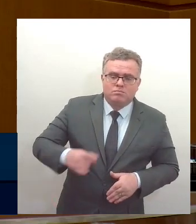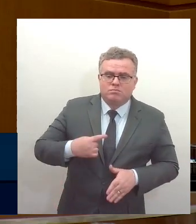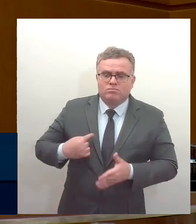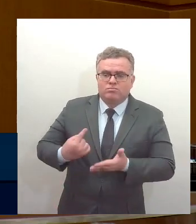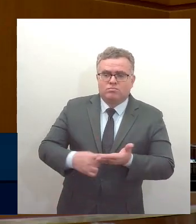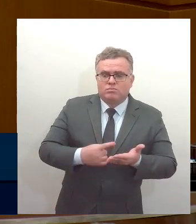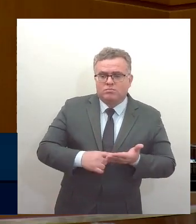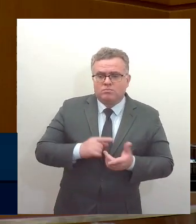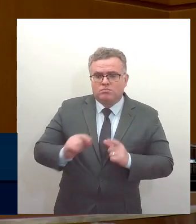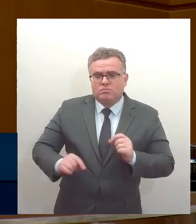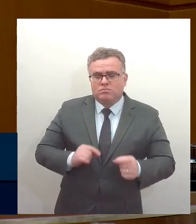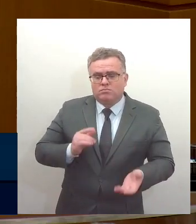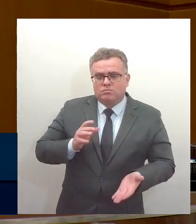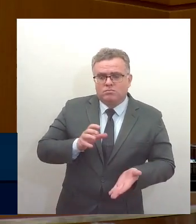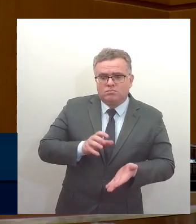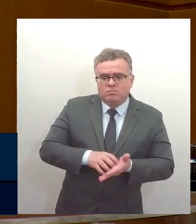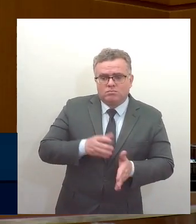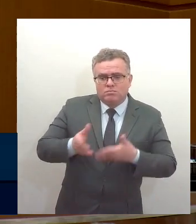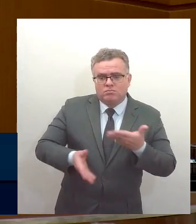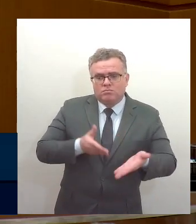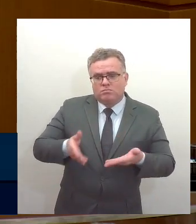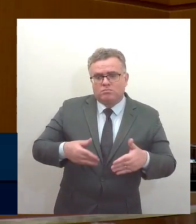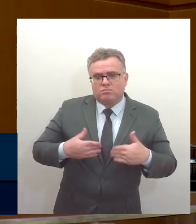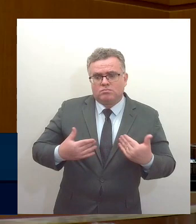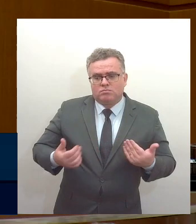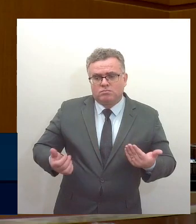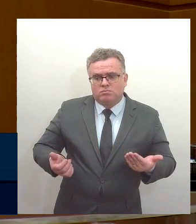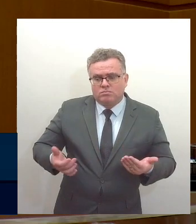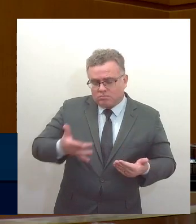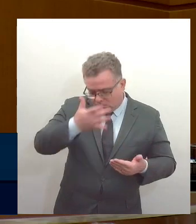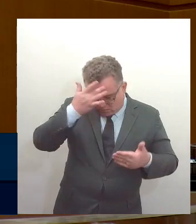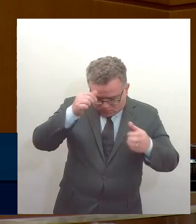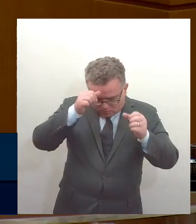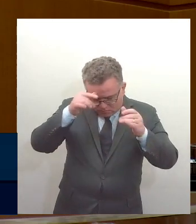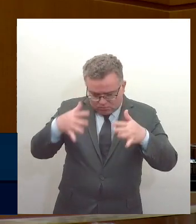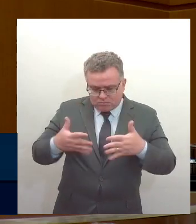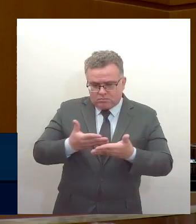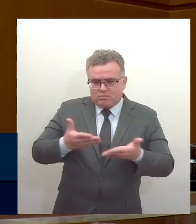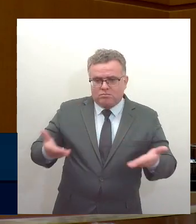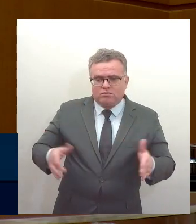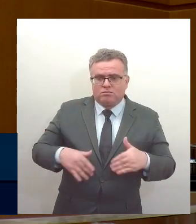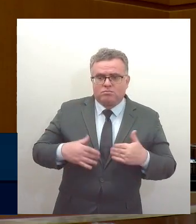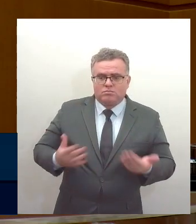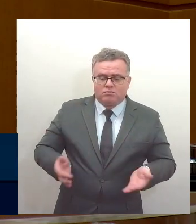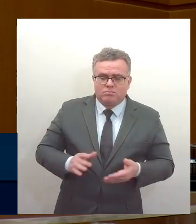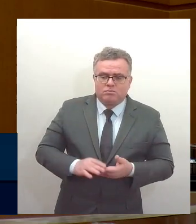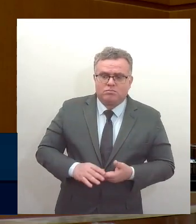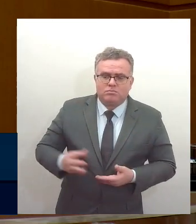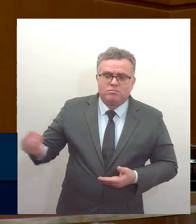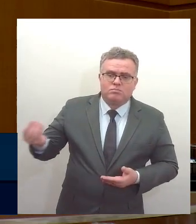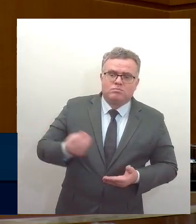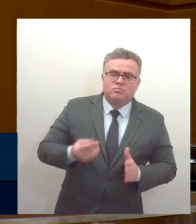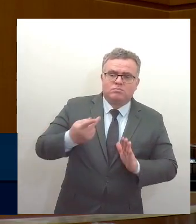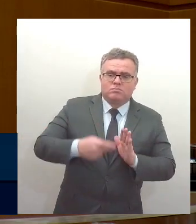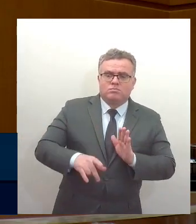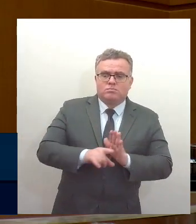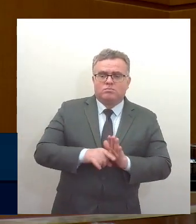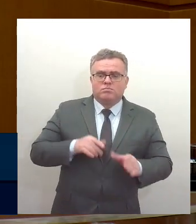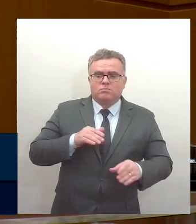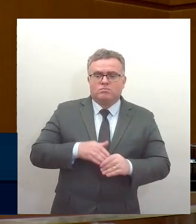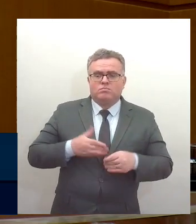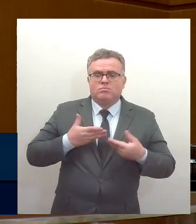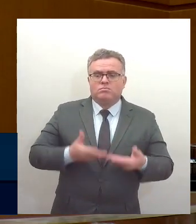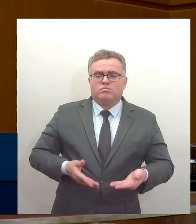pessoas com autismo, e mande aqui para a Assembleia para a gente ver valores, tudo, para ver quanto cada um pode